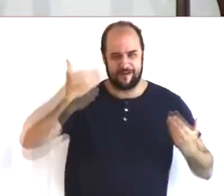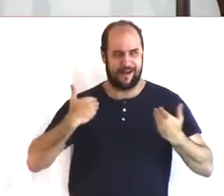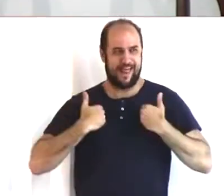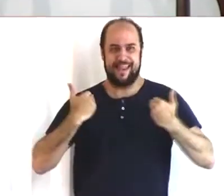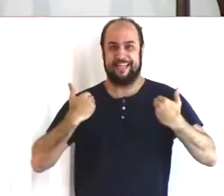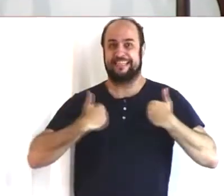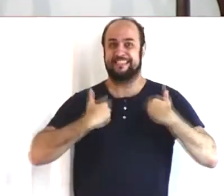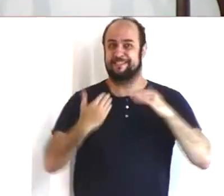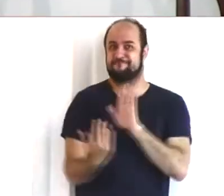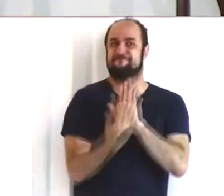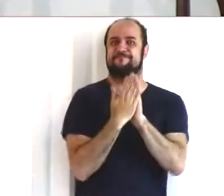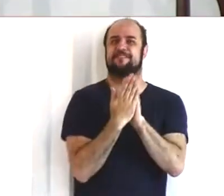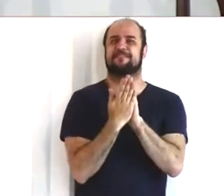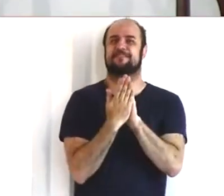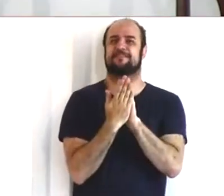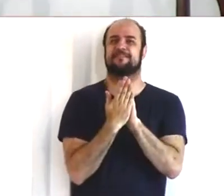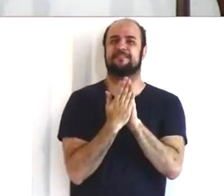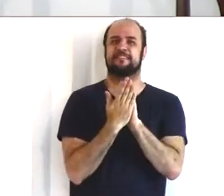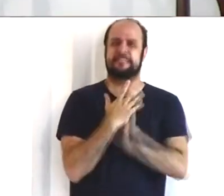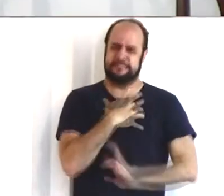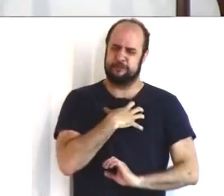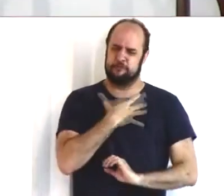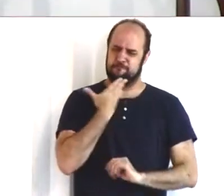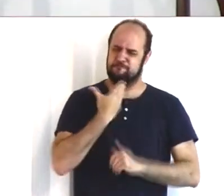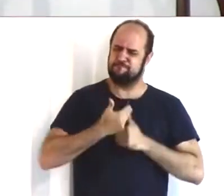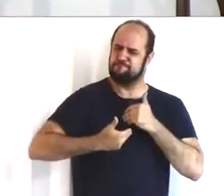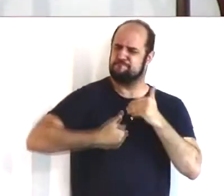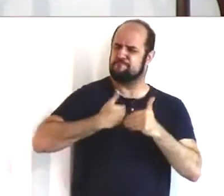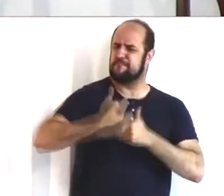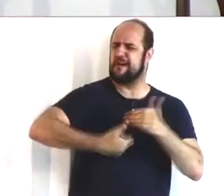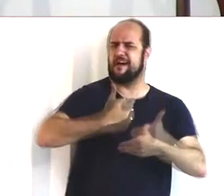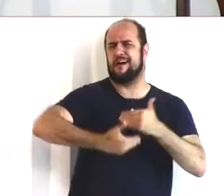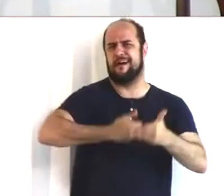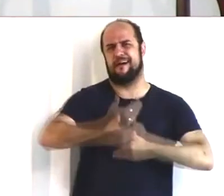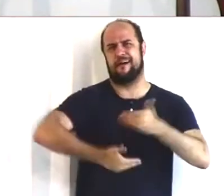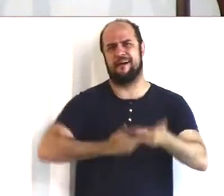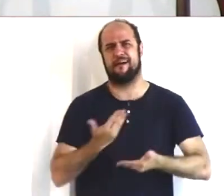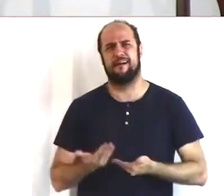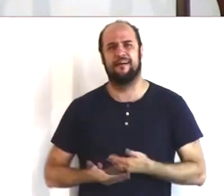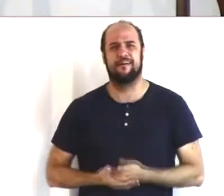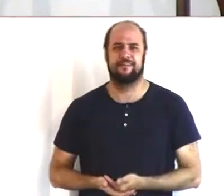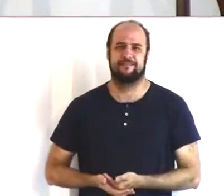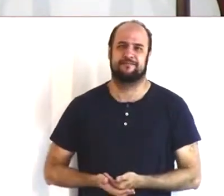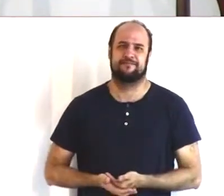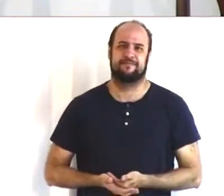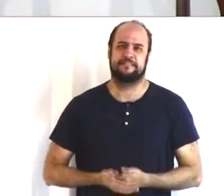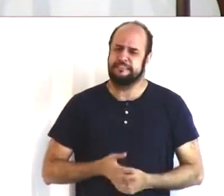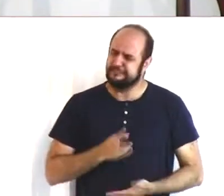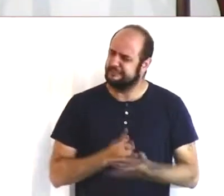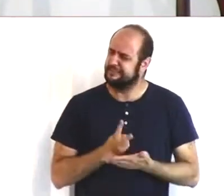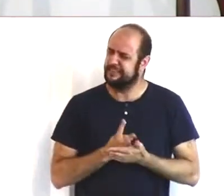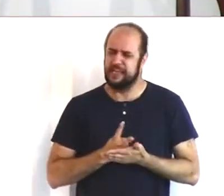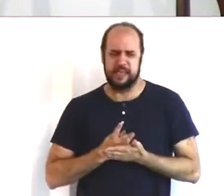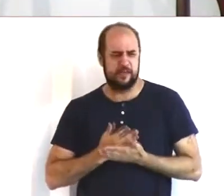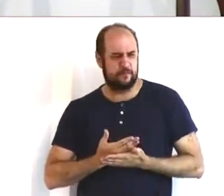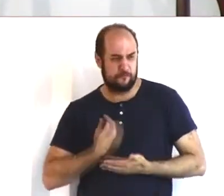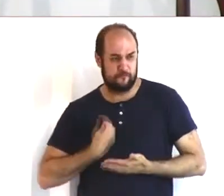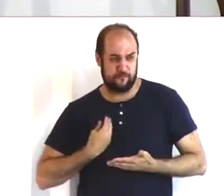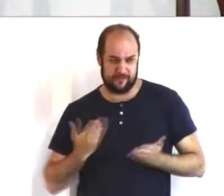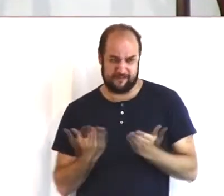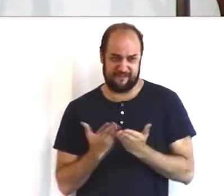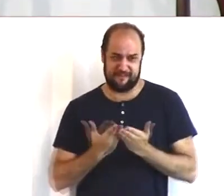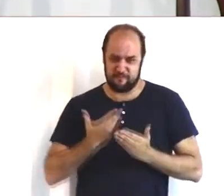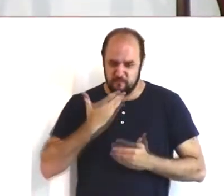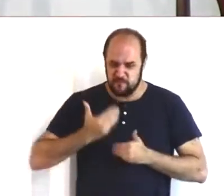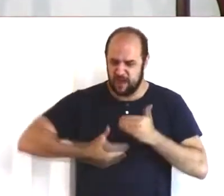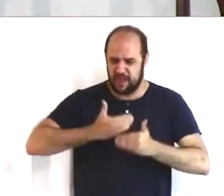alegria aperfeiçoam o ser humano. O cristianismo sempre foi aperfeiçoado nas provações. Quando o cristianismo